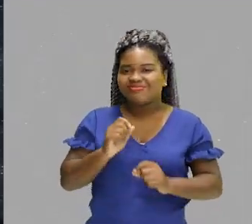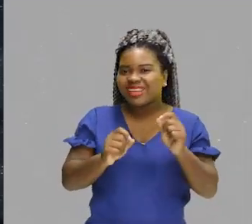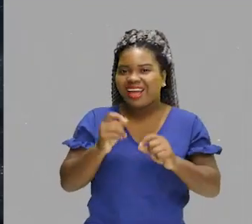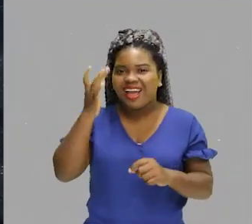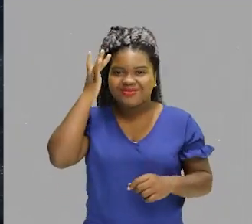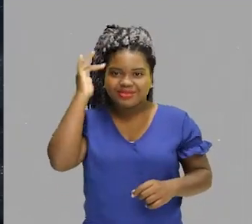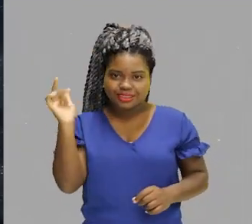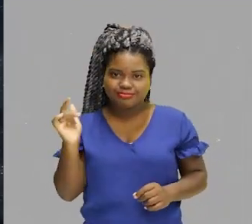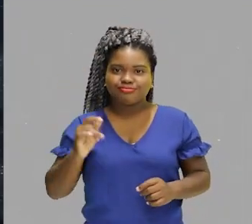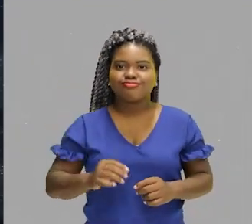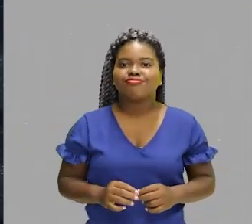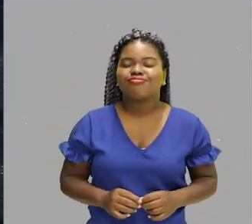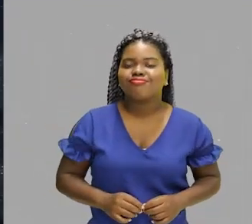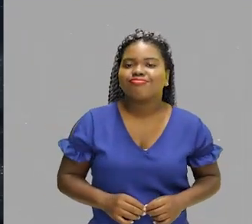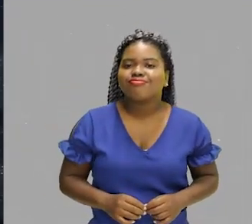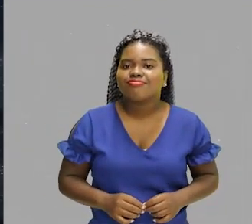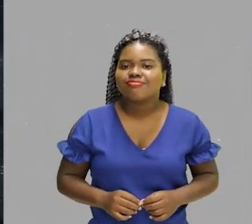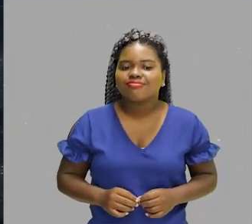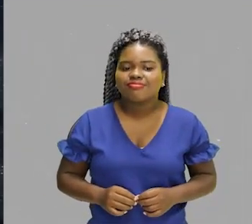amanhã.